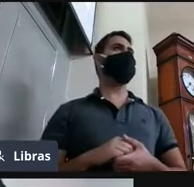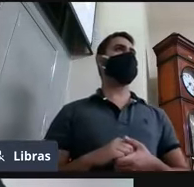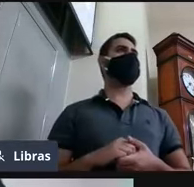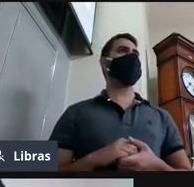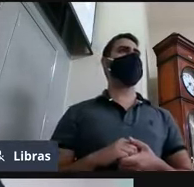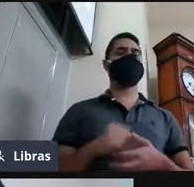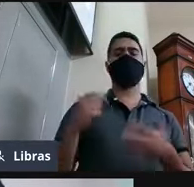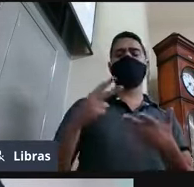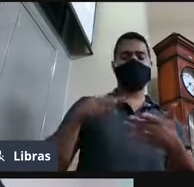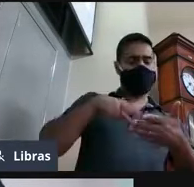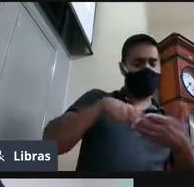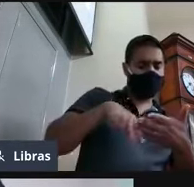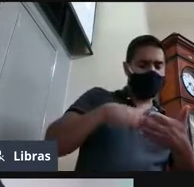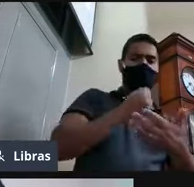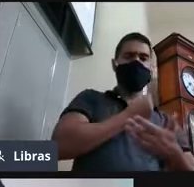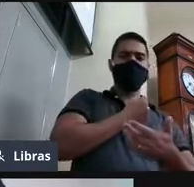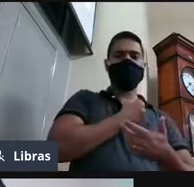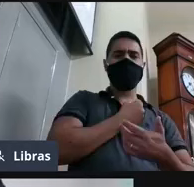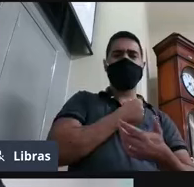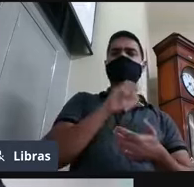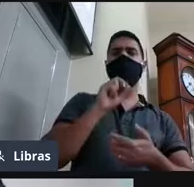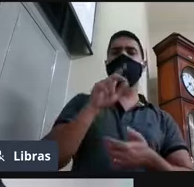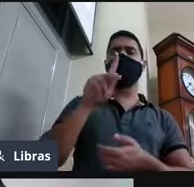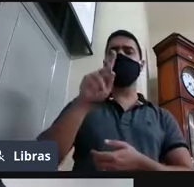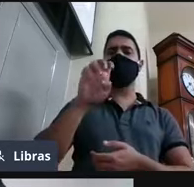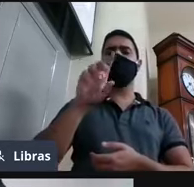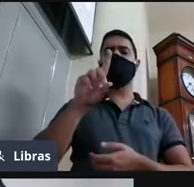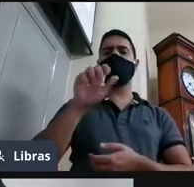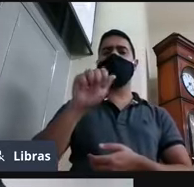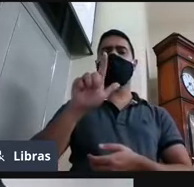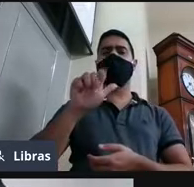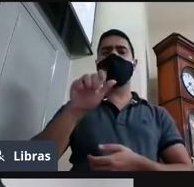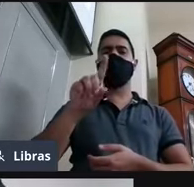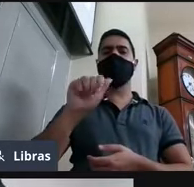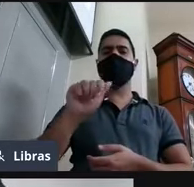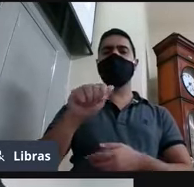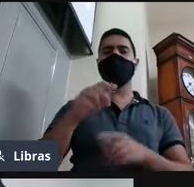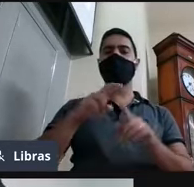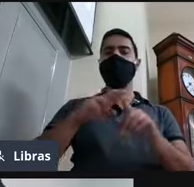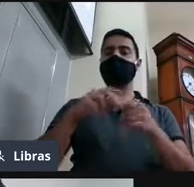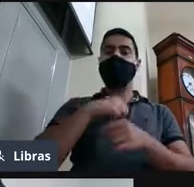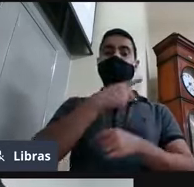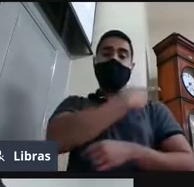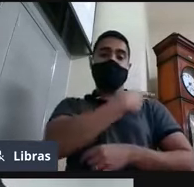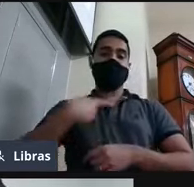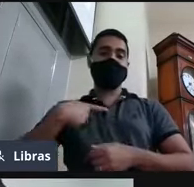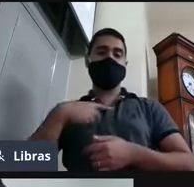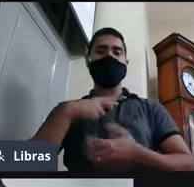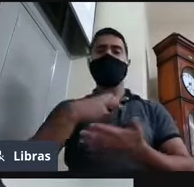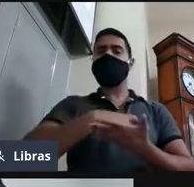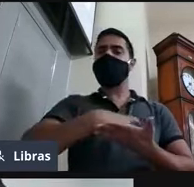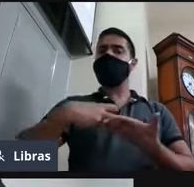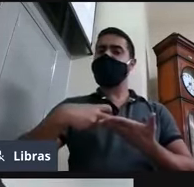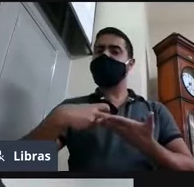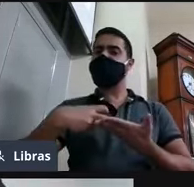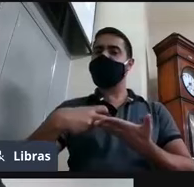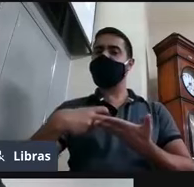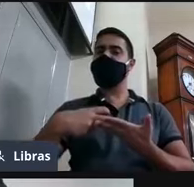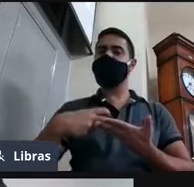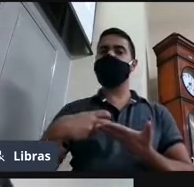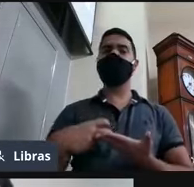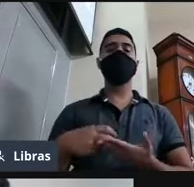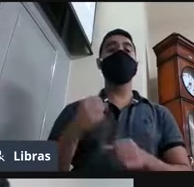os números, isso é uma pedalada, é claramente uma pedalada. Por causa disso, teve uma presidenta cassada em 2016.